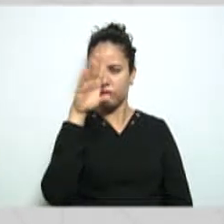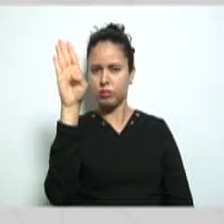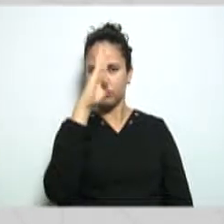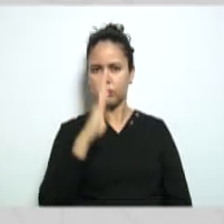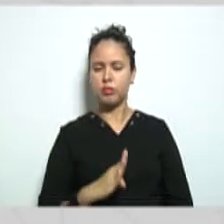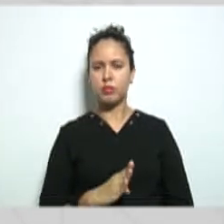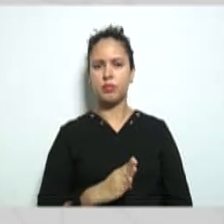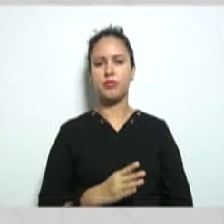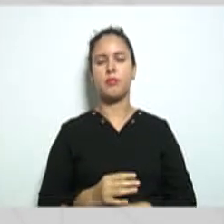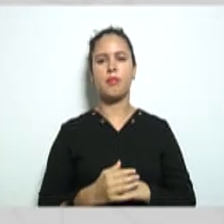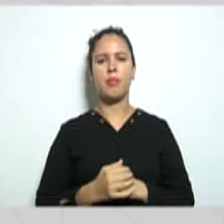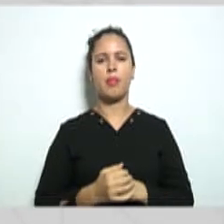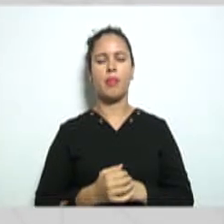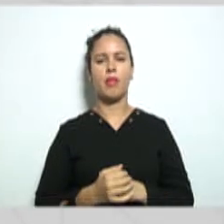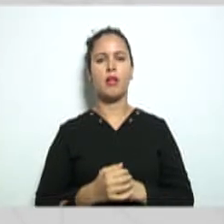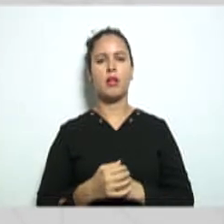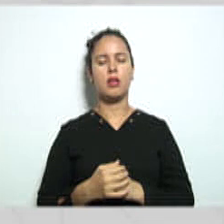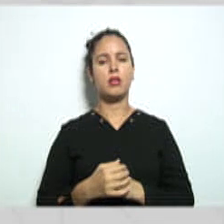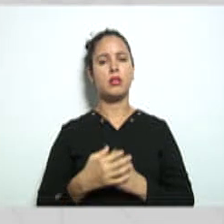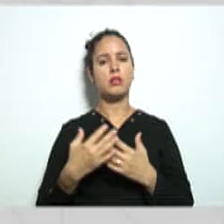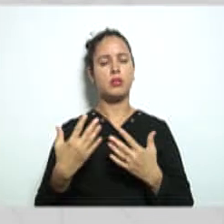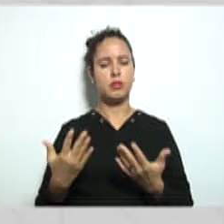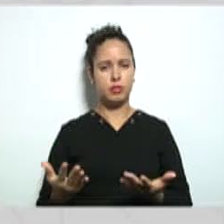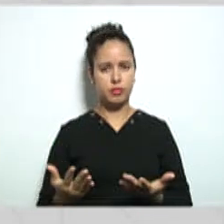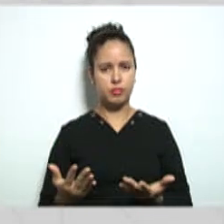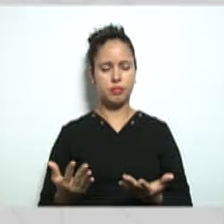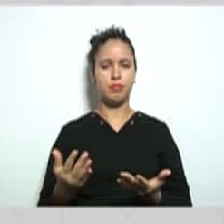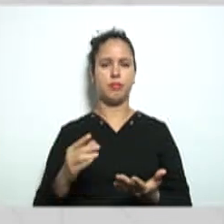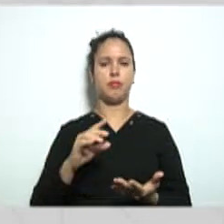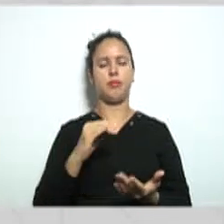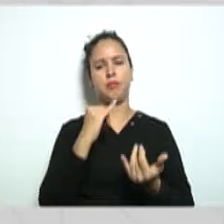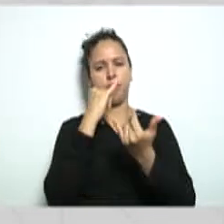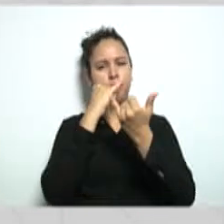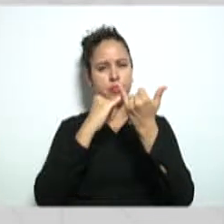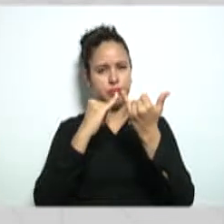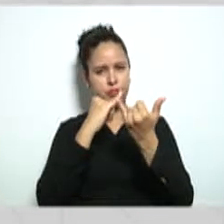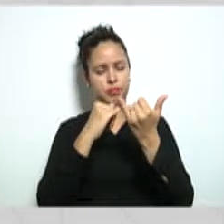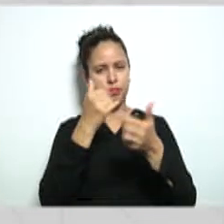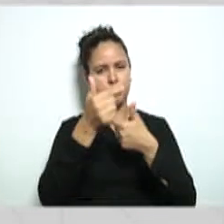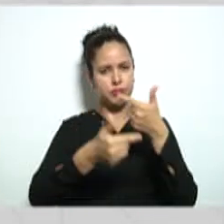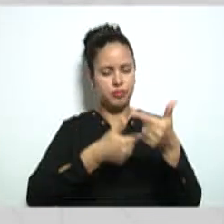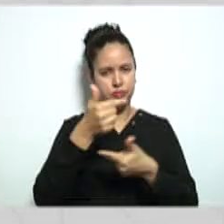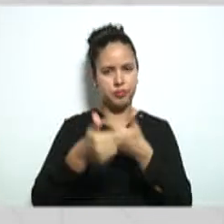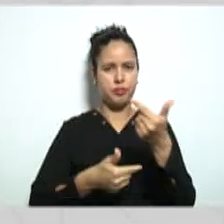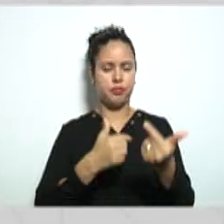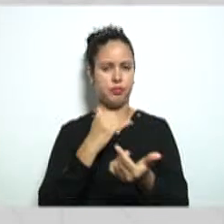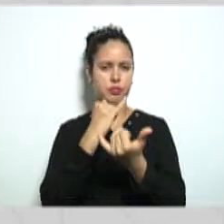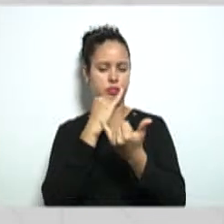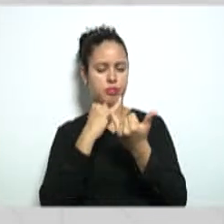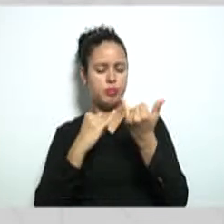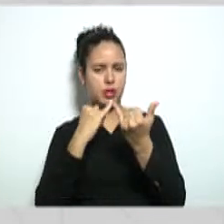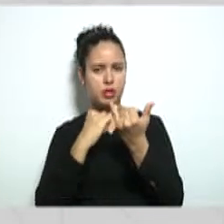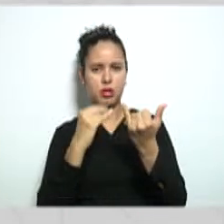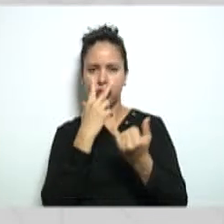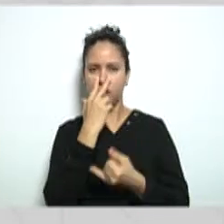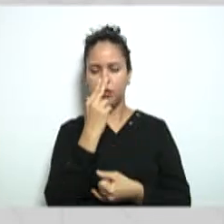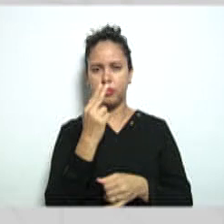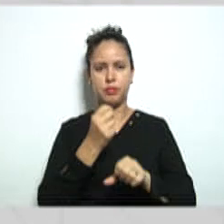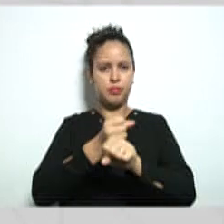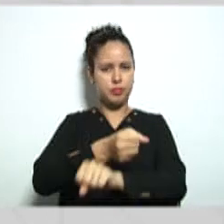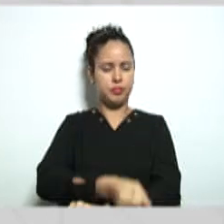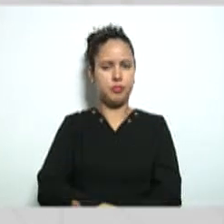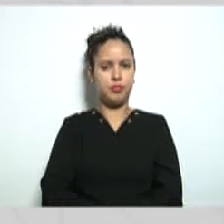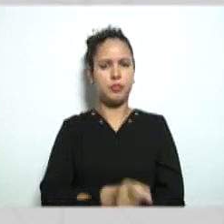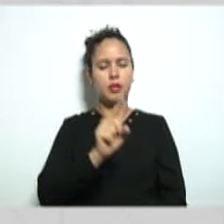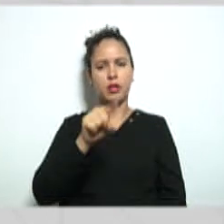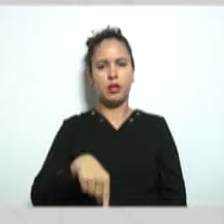Já a situação análoga à escravidão, ou o trabalho escravo moderno, a escravidão moderna,